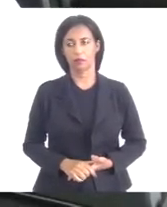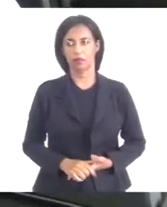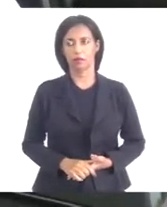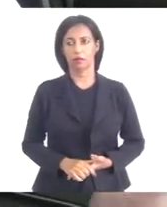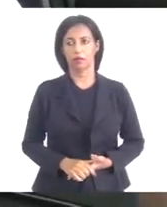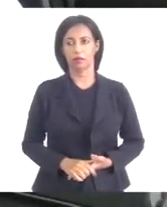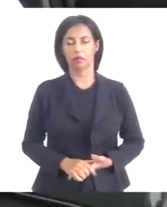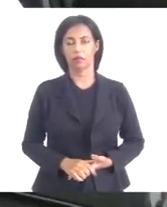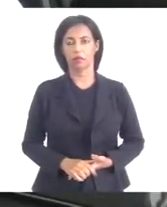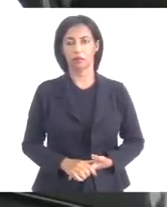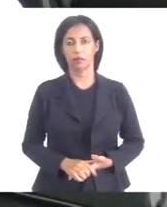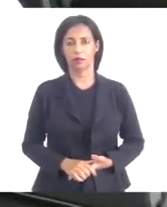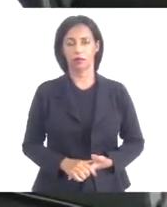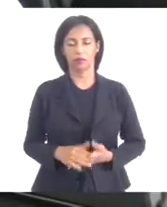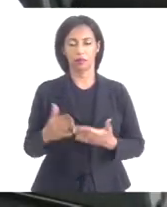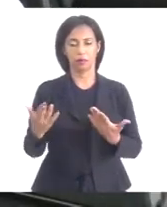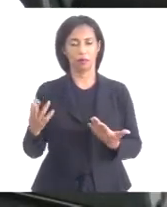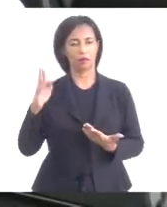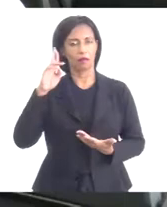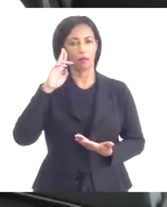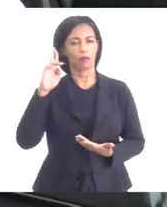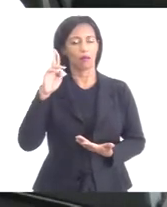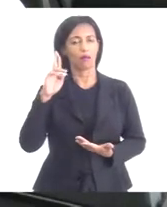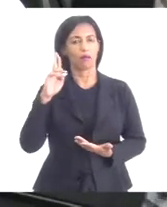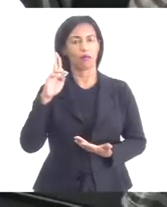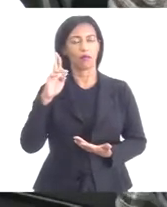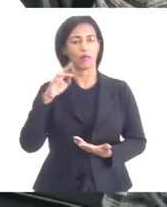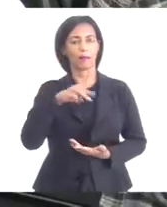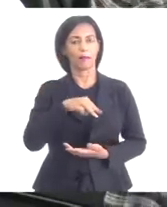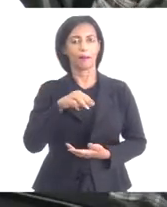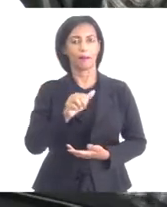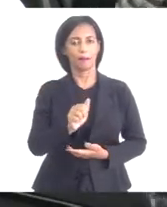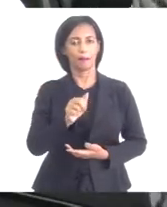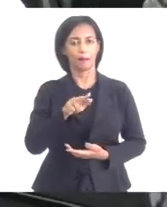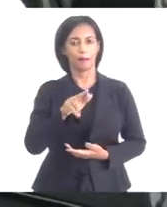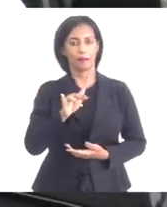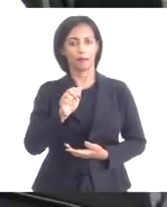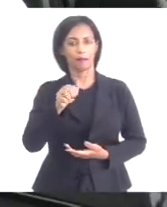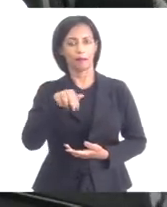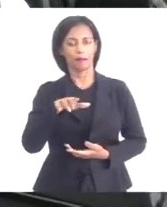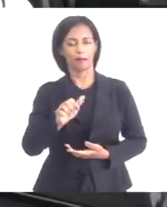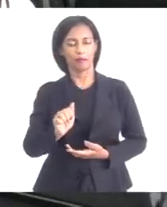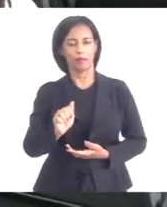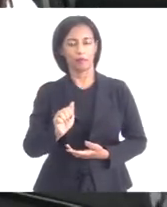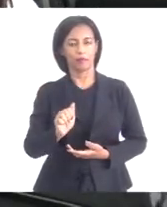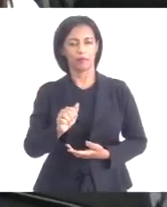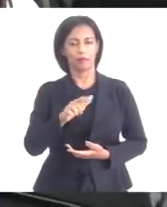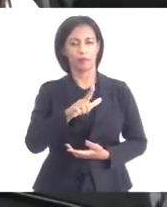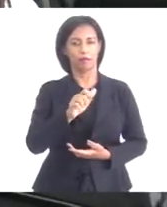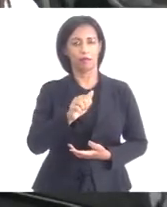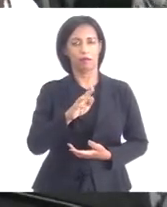o negão a senhora Mariana de Paula do Lab jaca